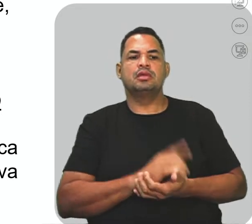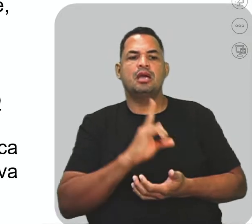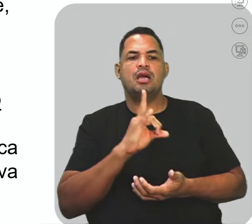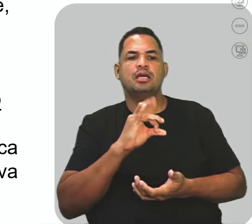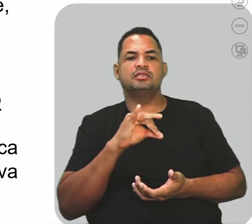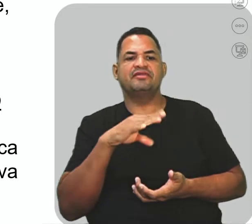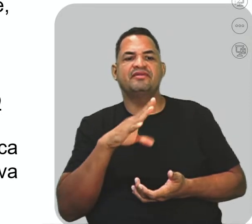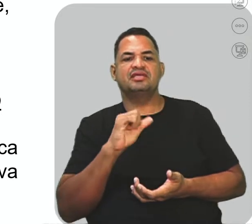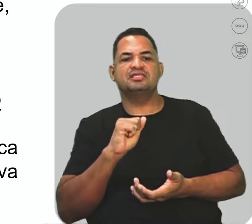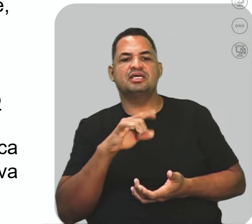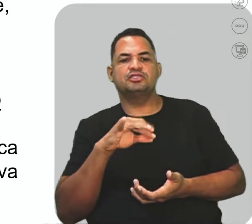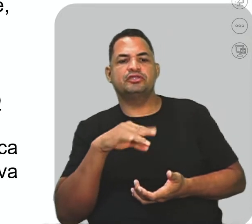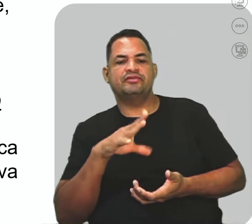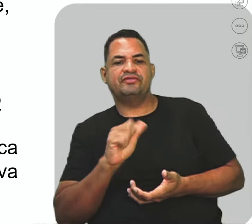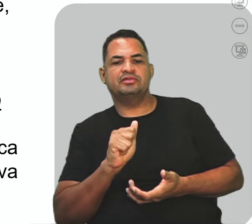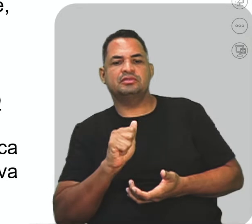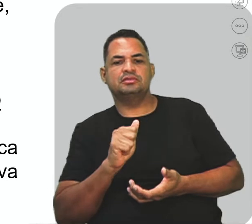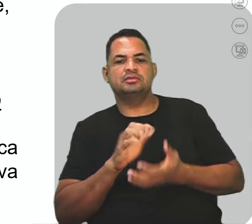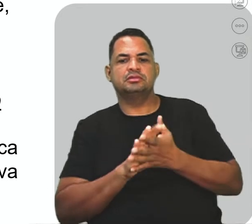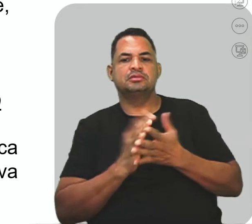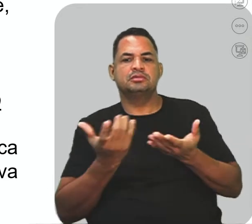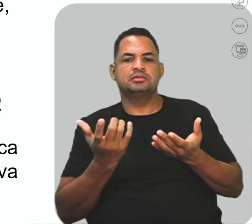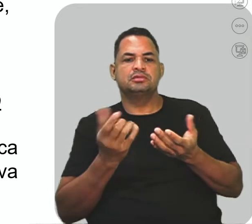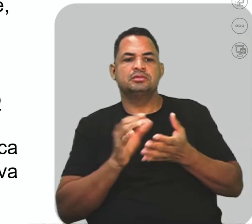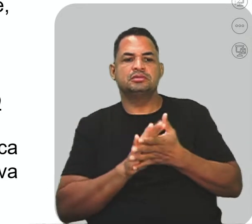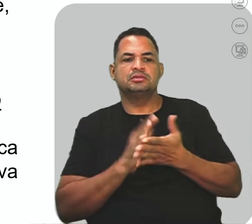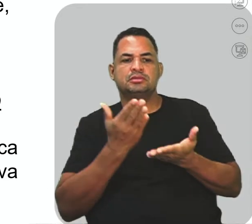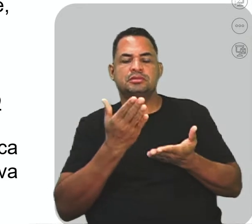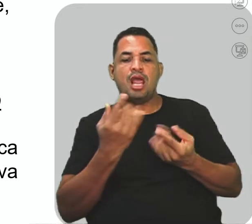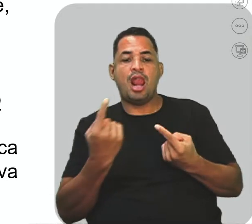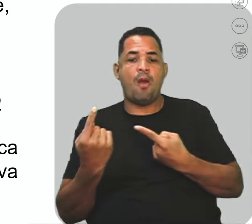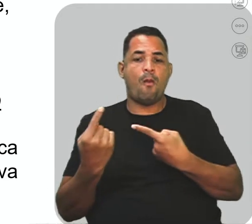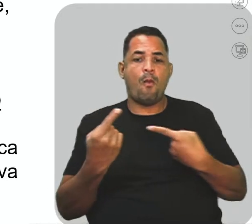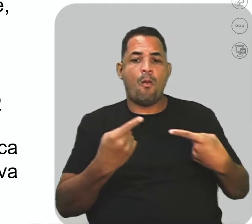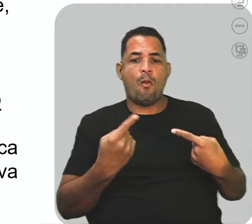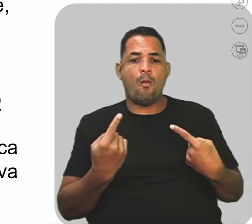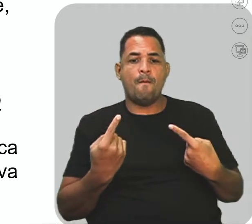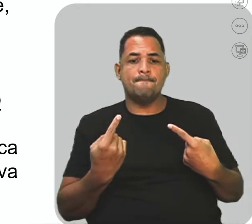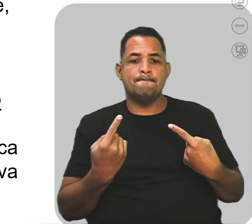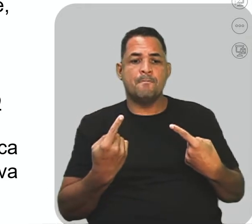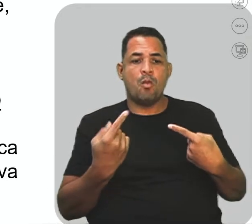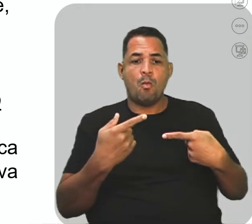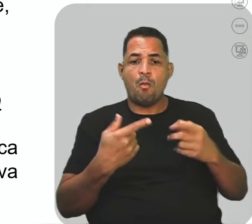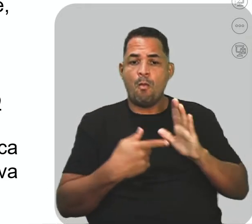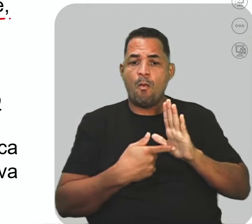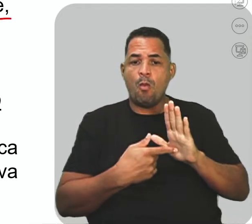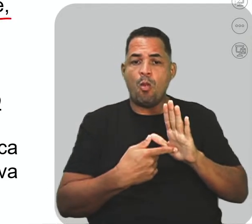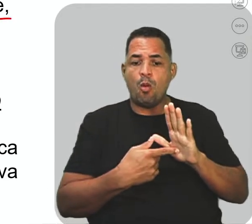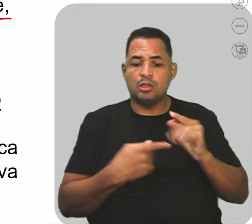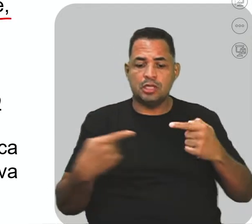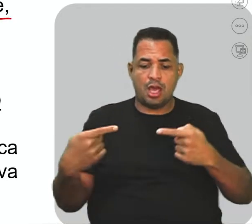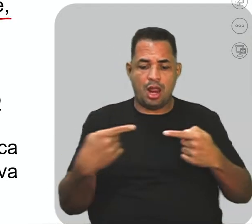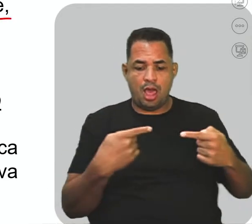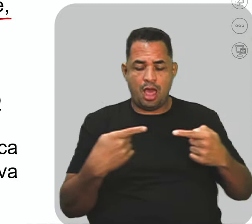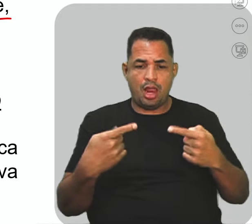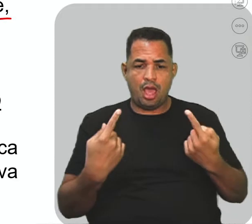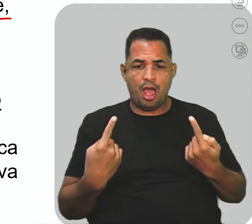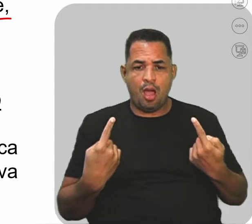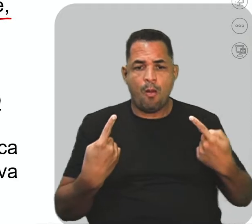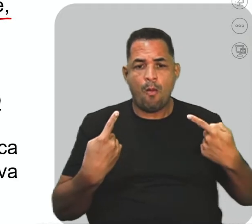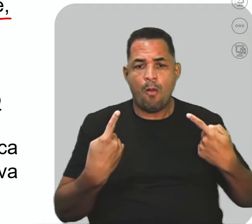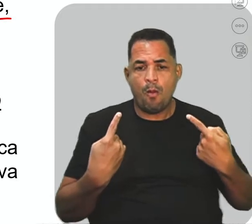adversativa. Nesse caso, as conjunções adversativas, elas expressam relação